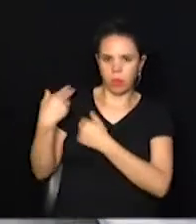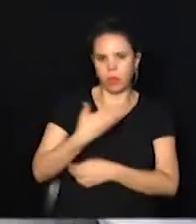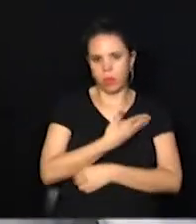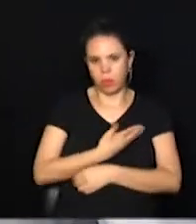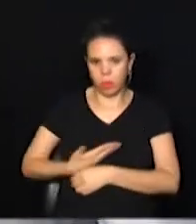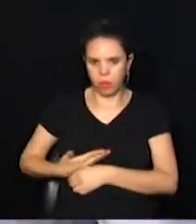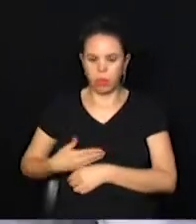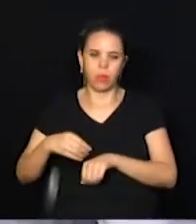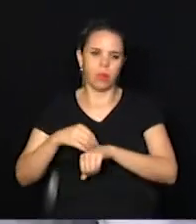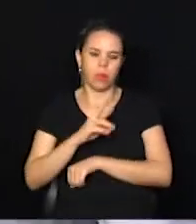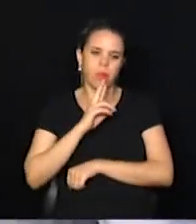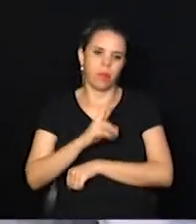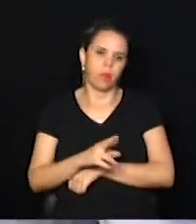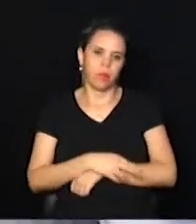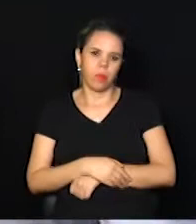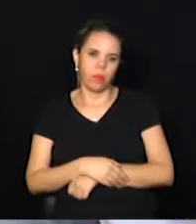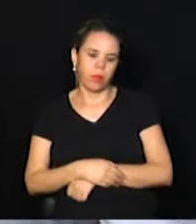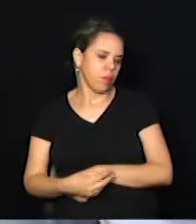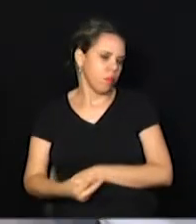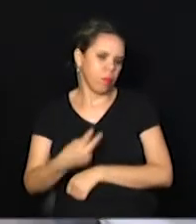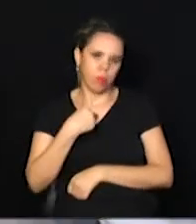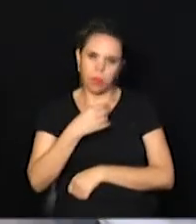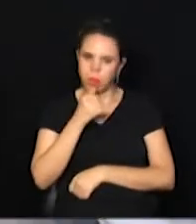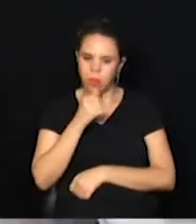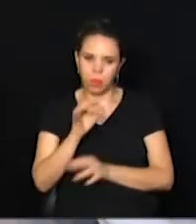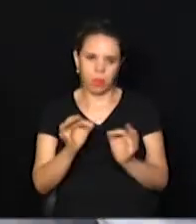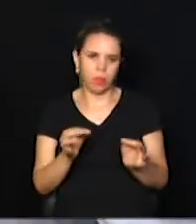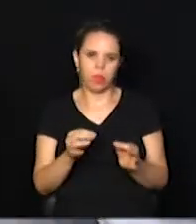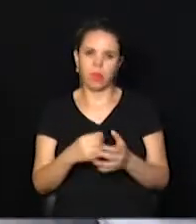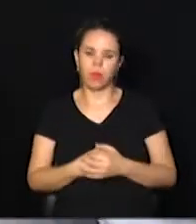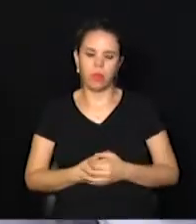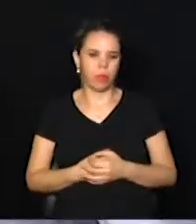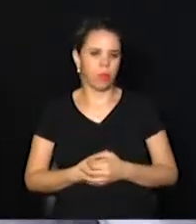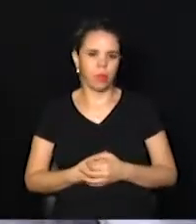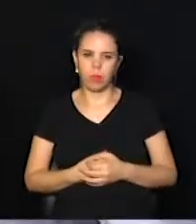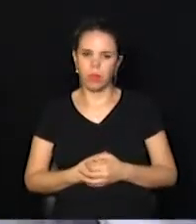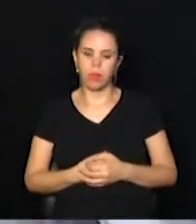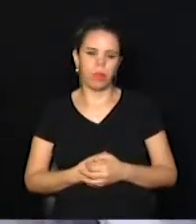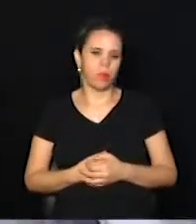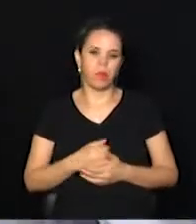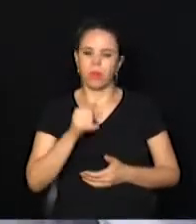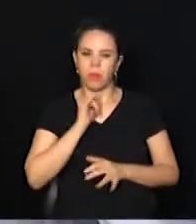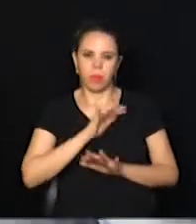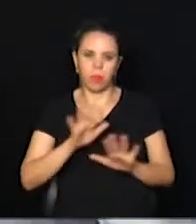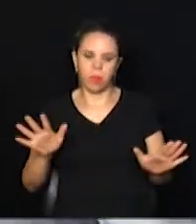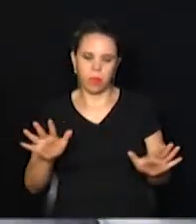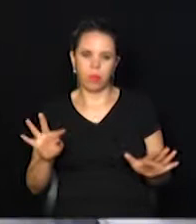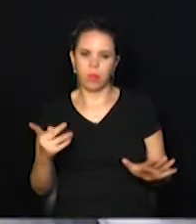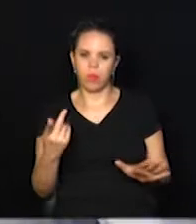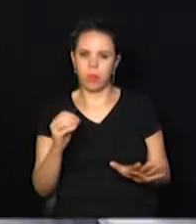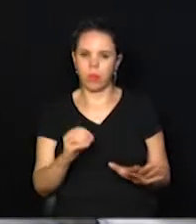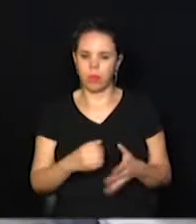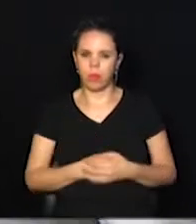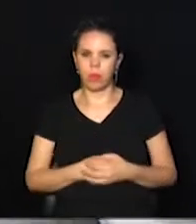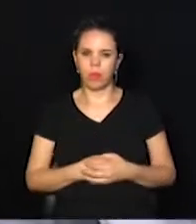ele traga essa resposta. Não dá para a gente deixar que simplesmente isso passe em branco e que o Toninho